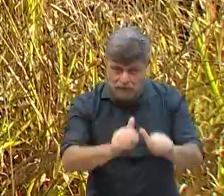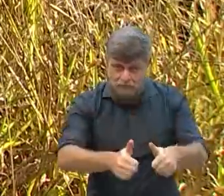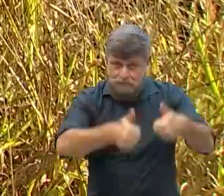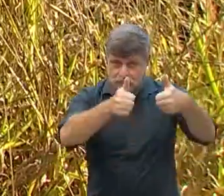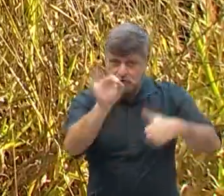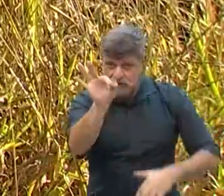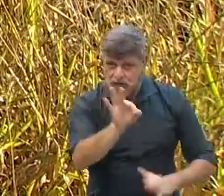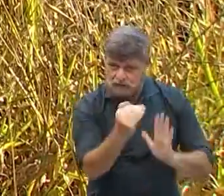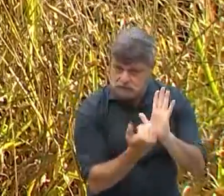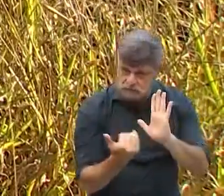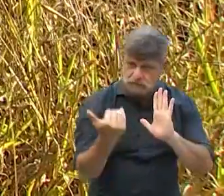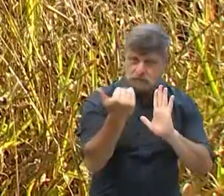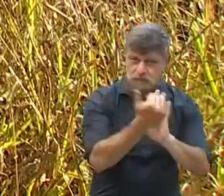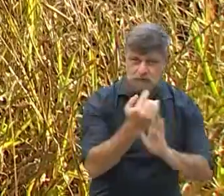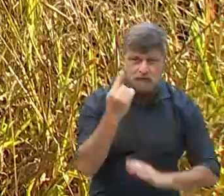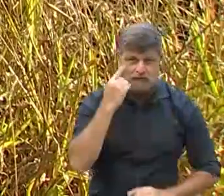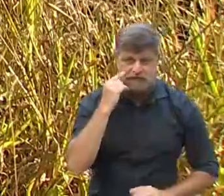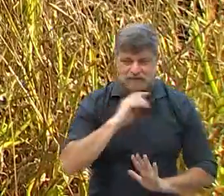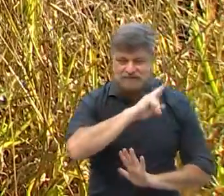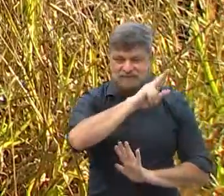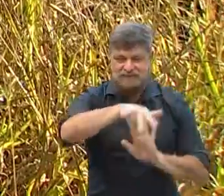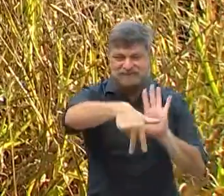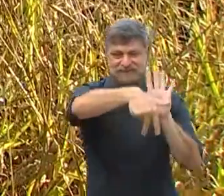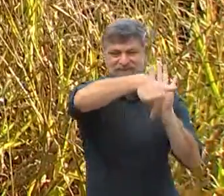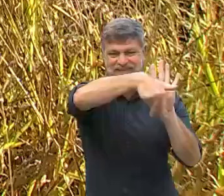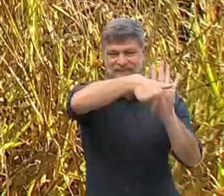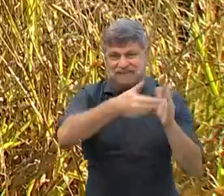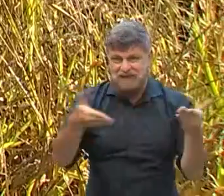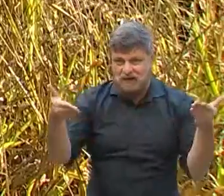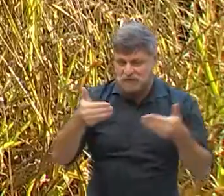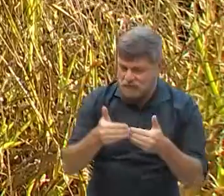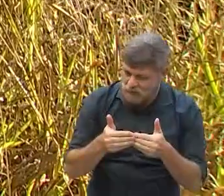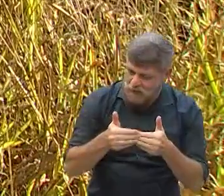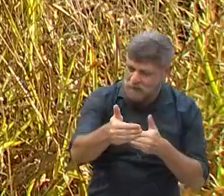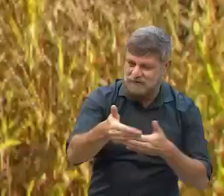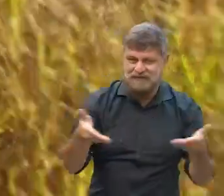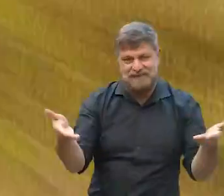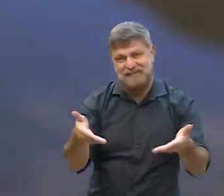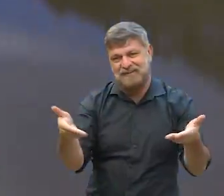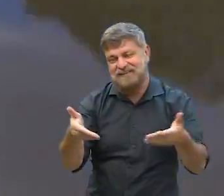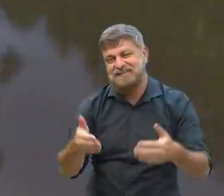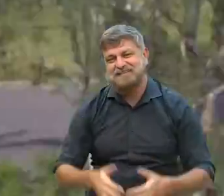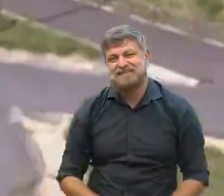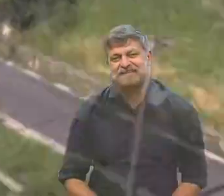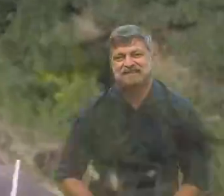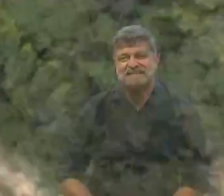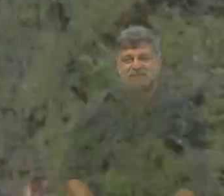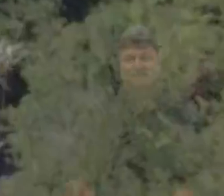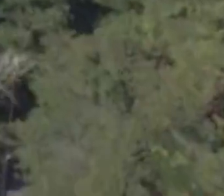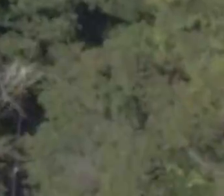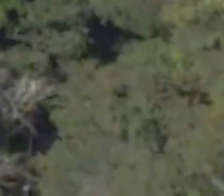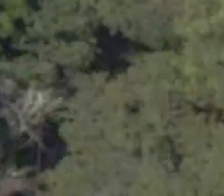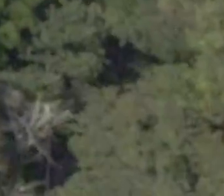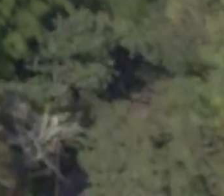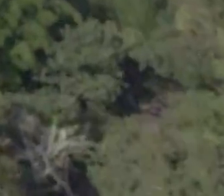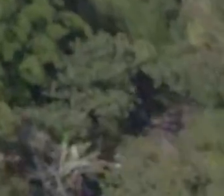esses índices? Descubra no Meu Ambiente de hoje, que começa agora.